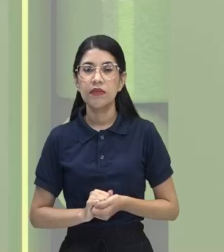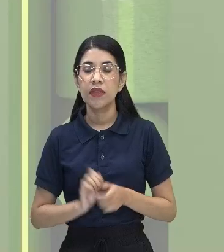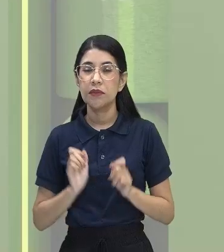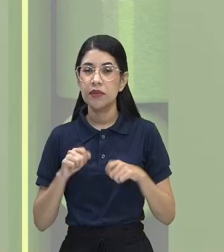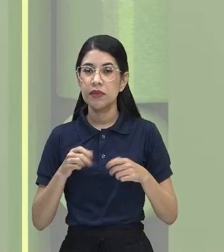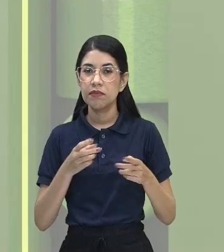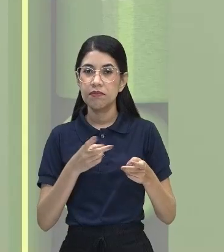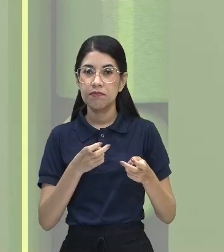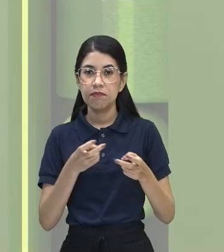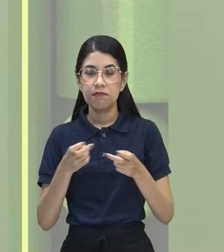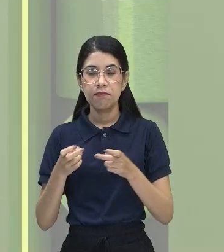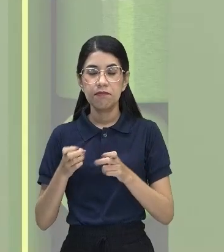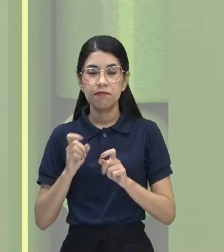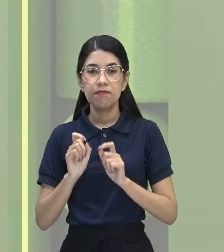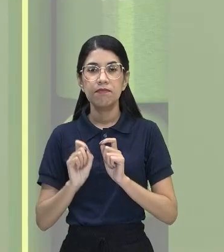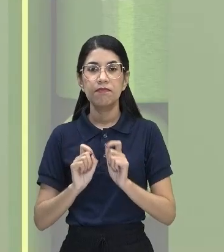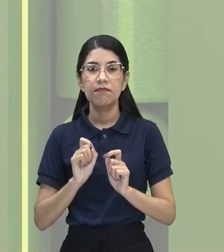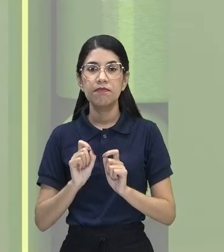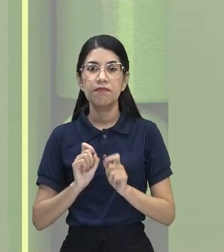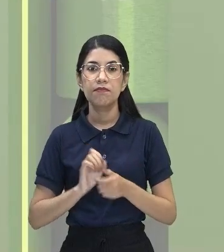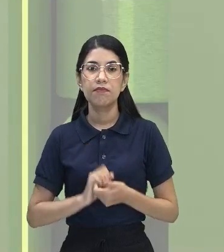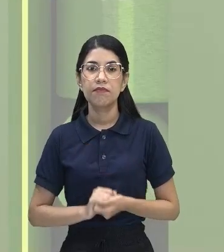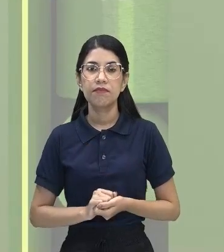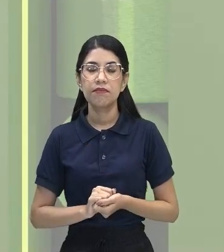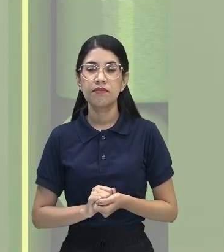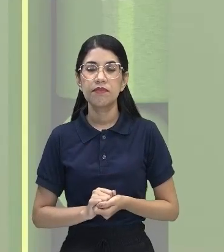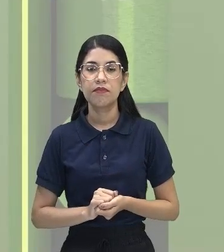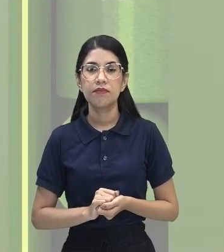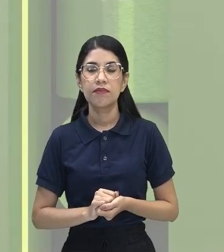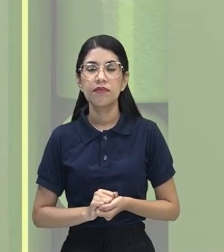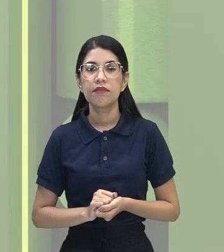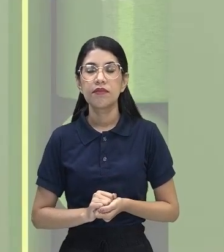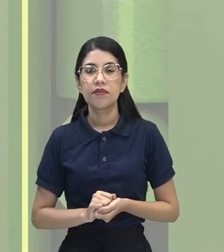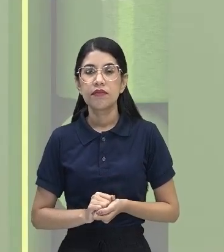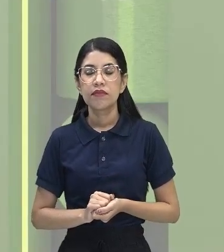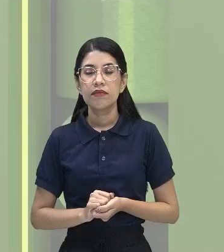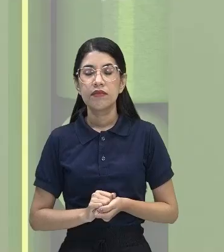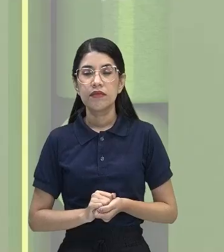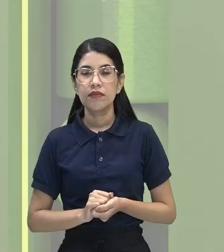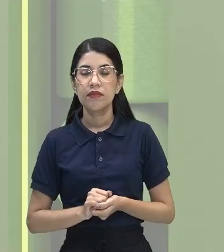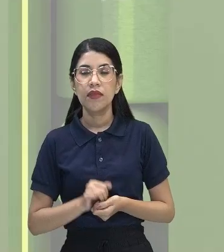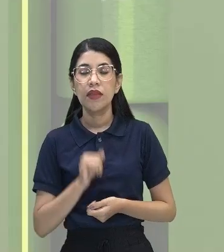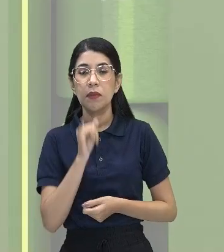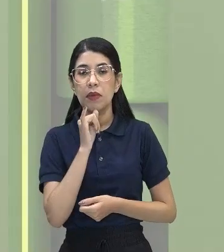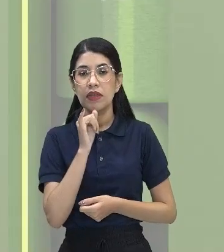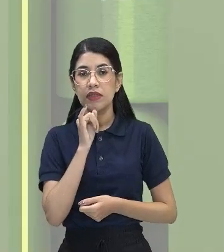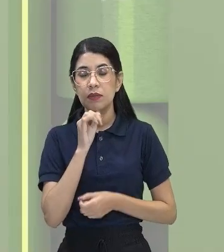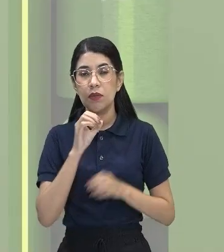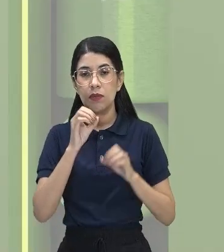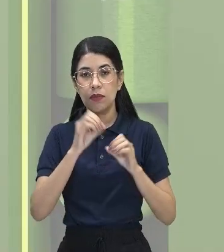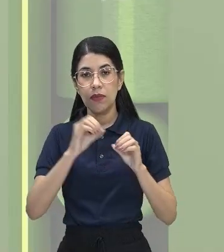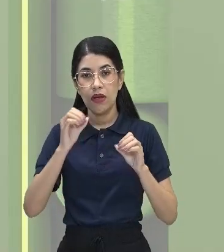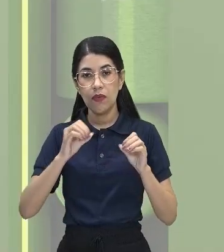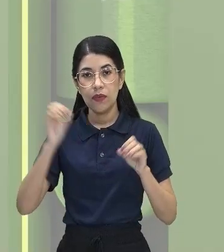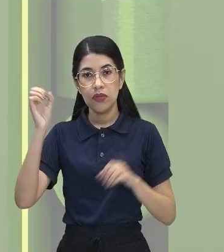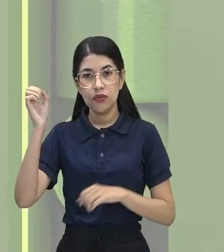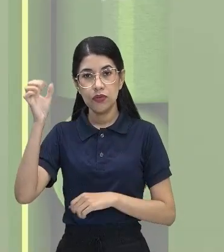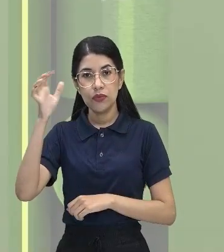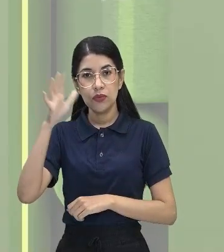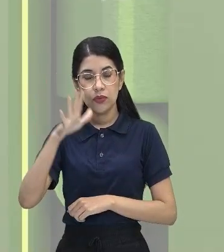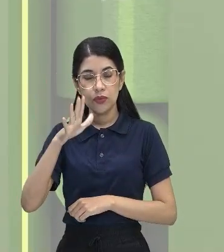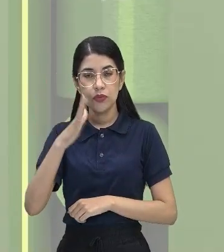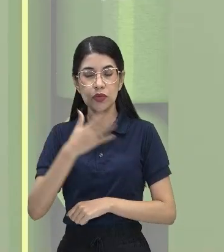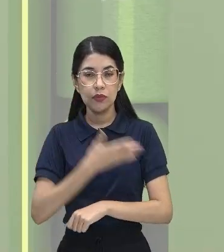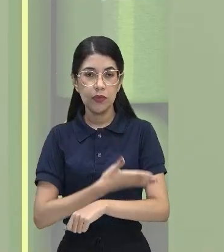perceber quando, por exemplo, eu tenho uma onda luminosa, né, uma luz branca,